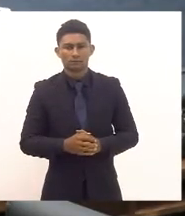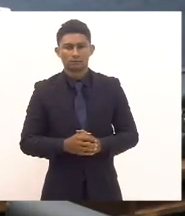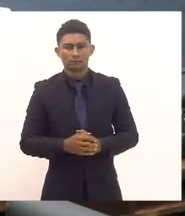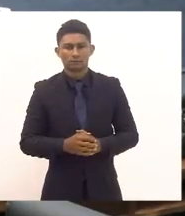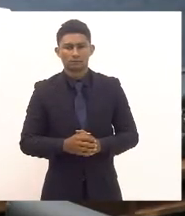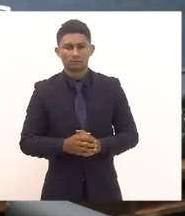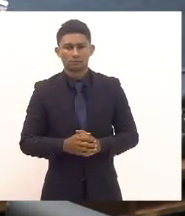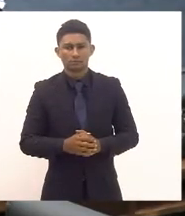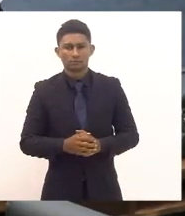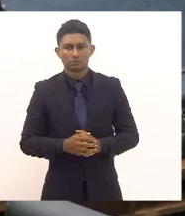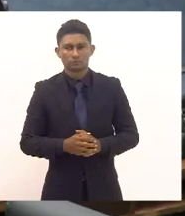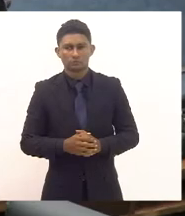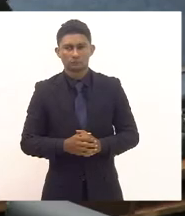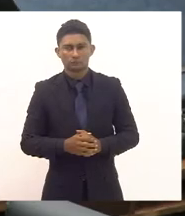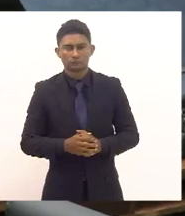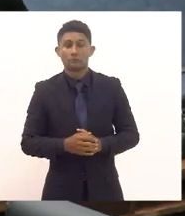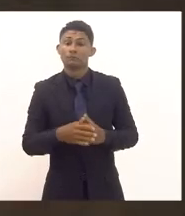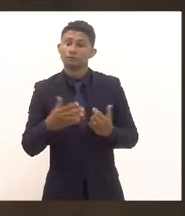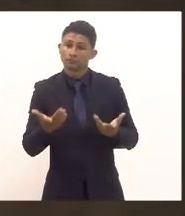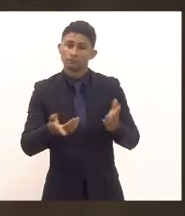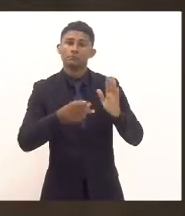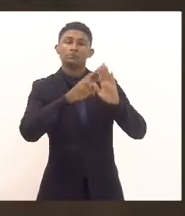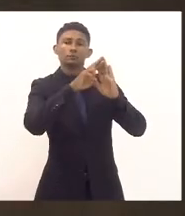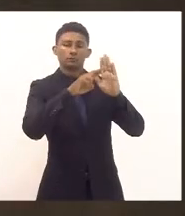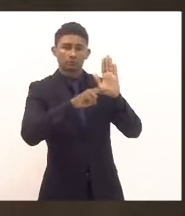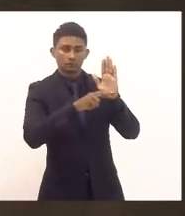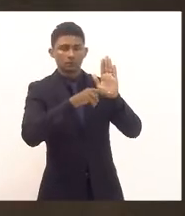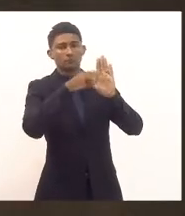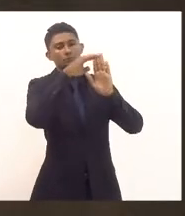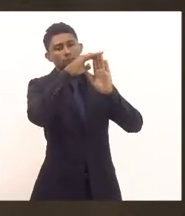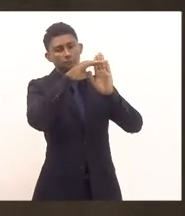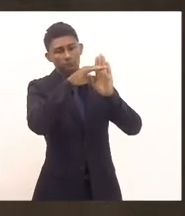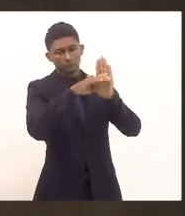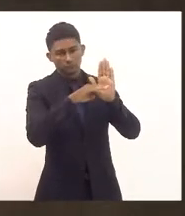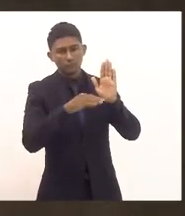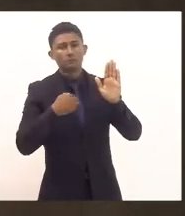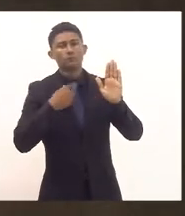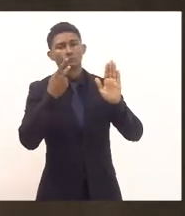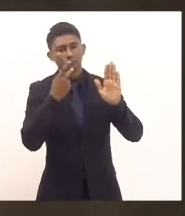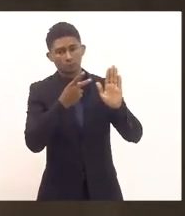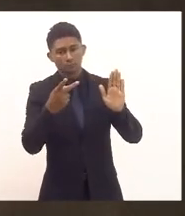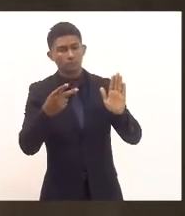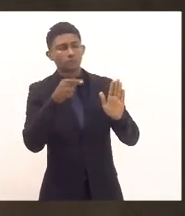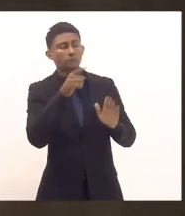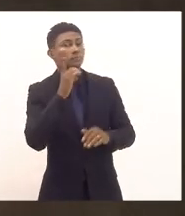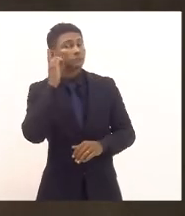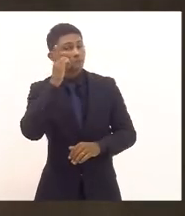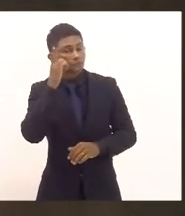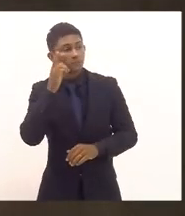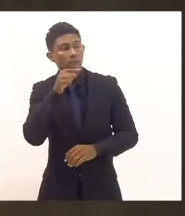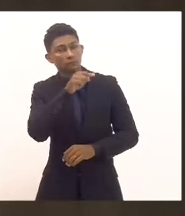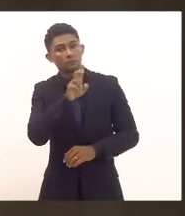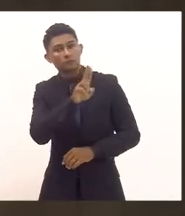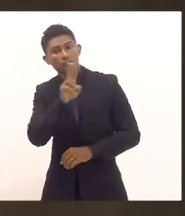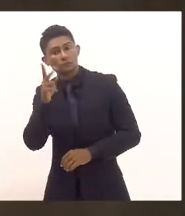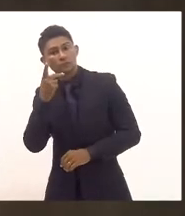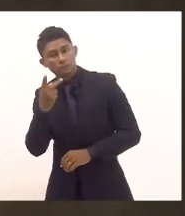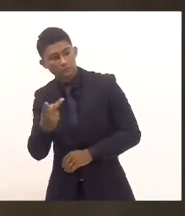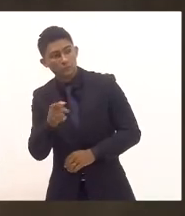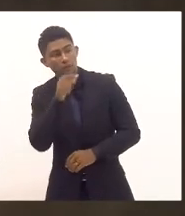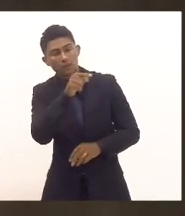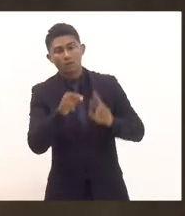o presidente Hand made a boiada regimentalmente eu vou falar e vou citar o nome do deputado para lhe dar direito de